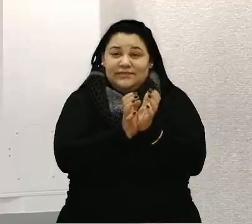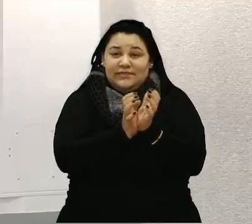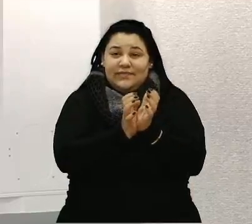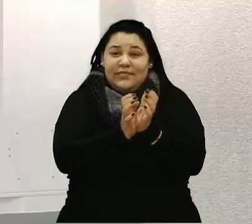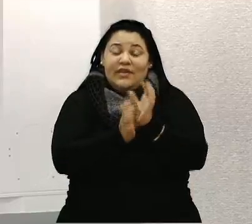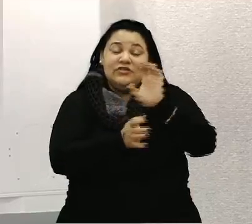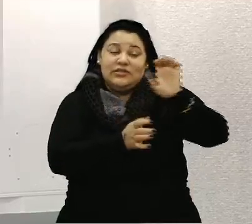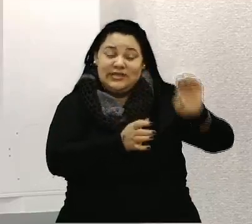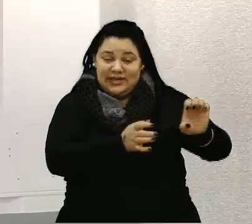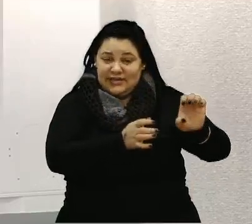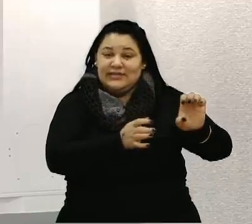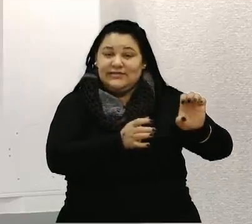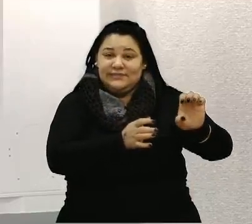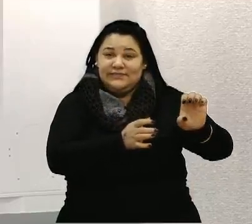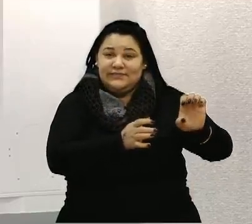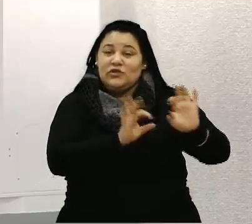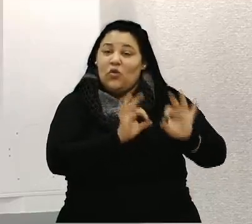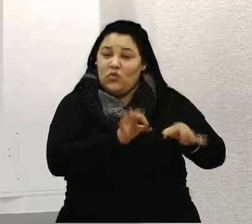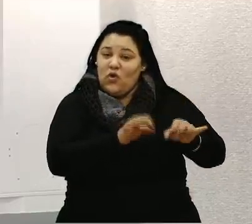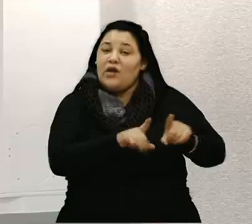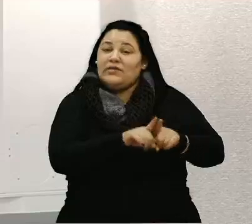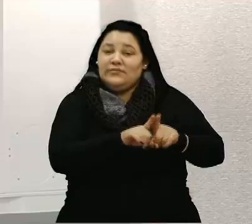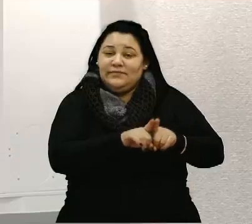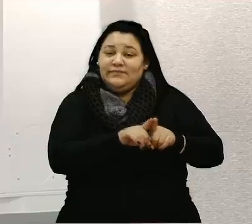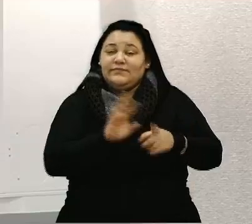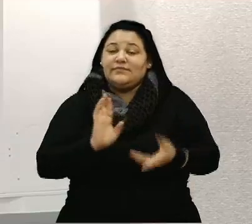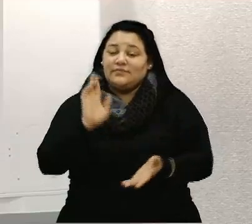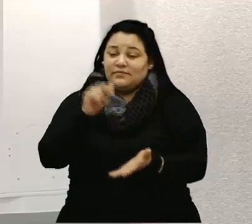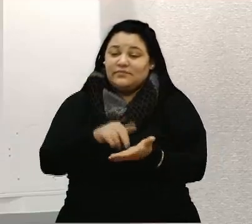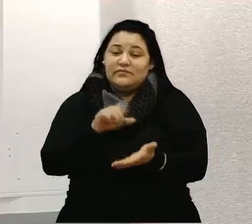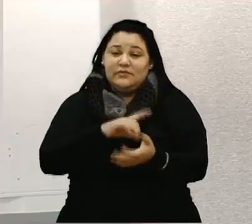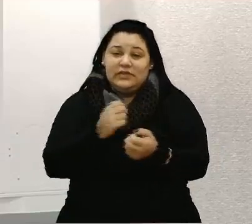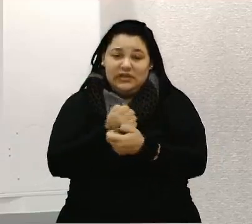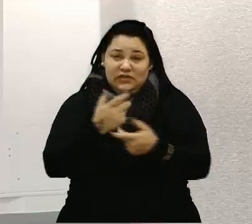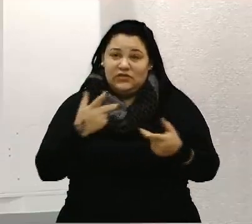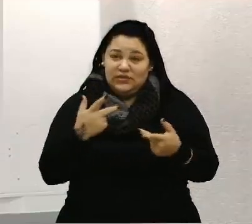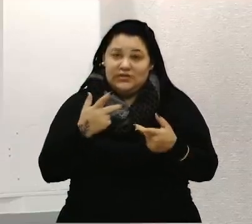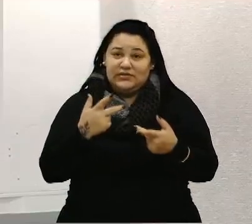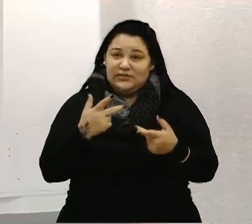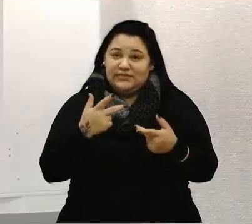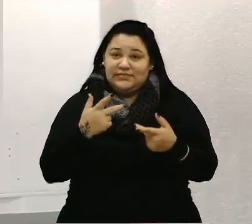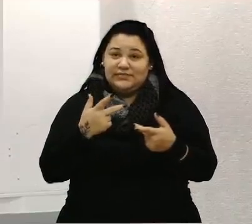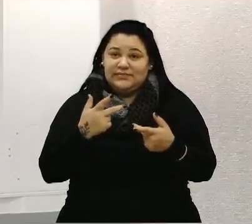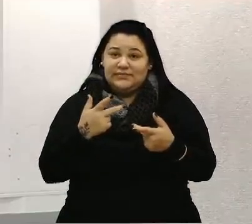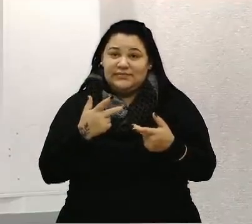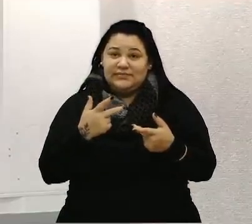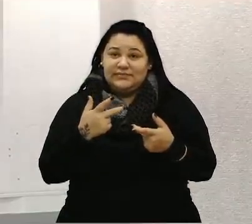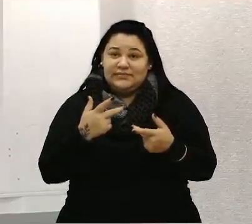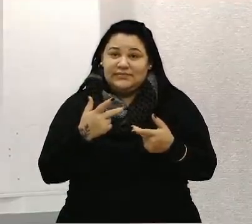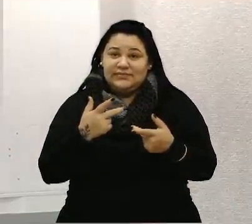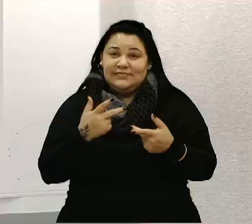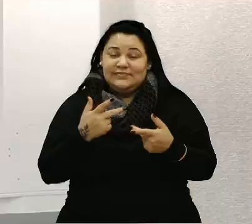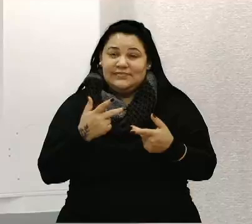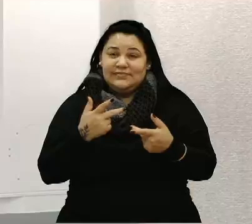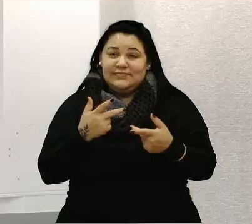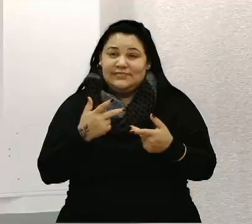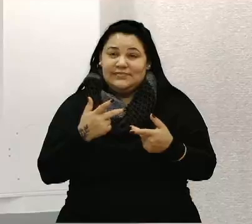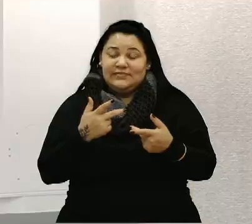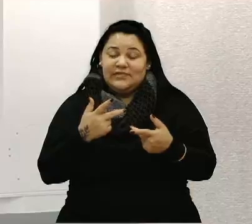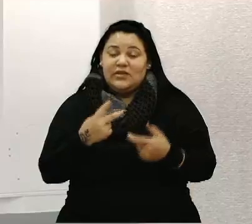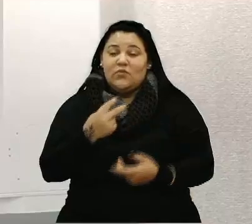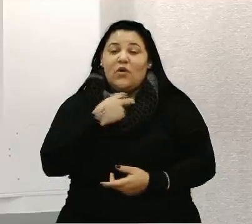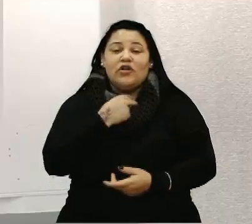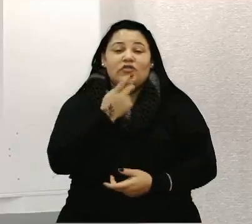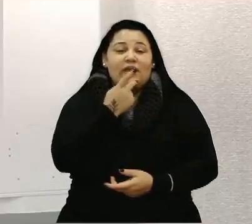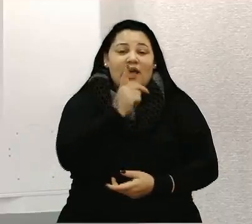bastidores concordam que realmente existem coisas que passam do limite. Não se pode mais dizer isso, não se pode mais dizer